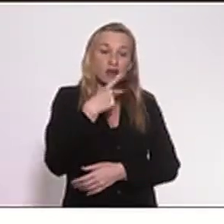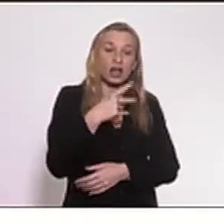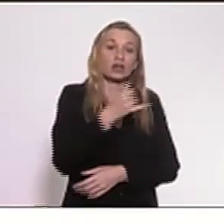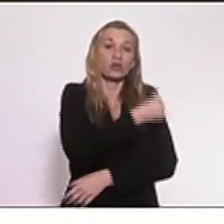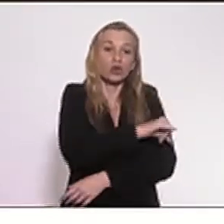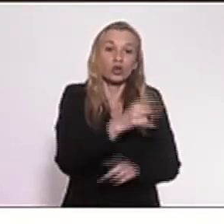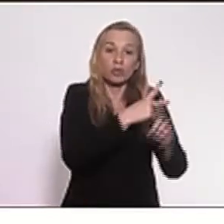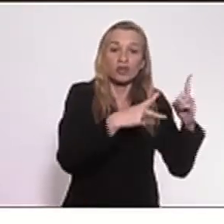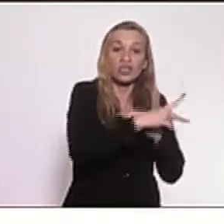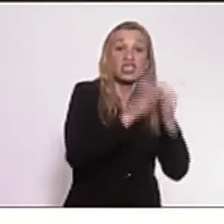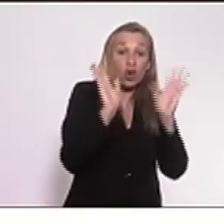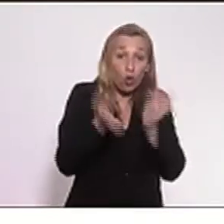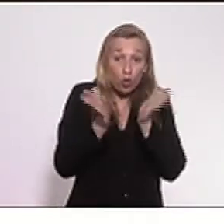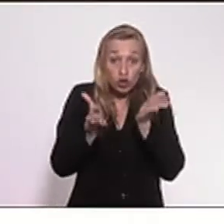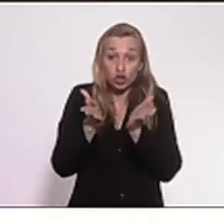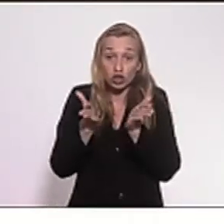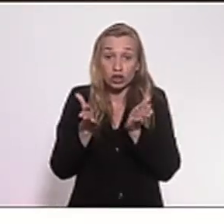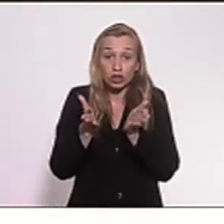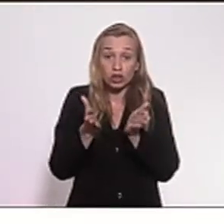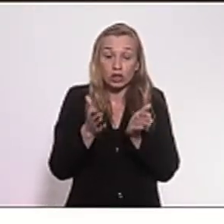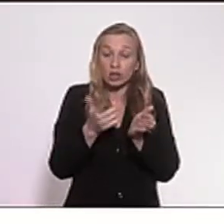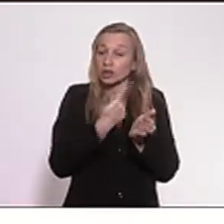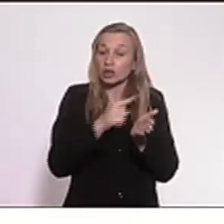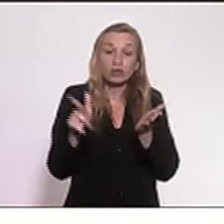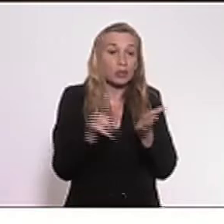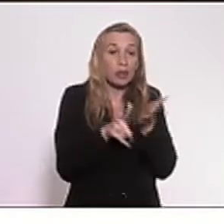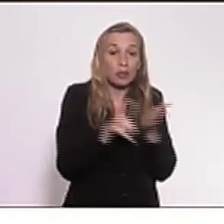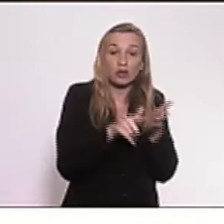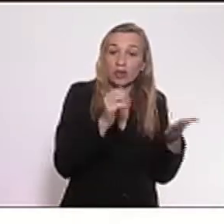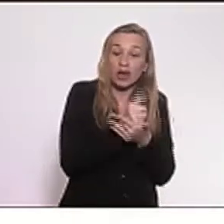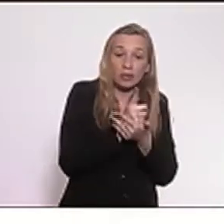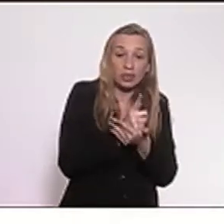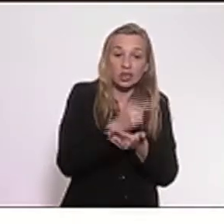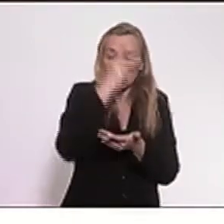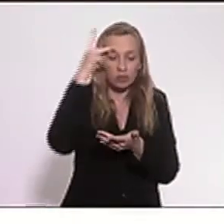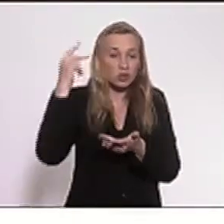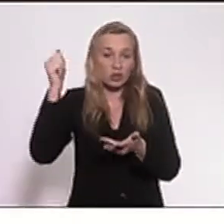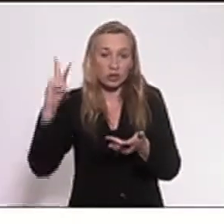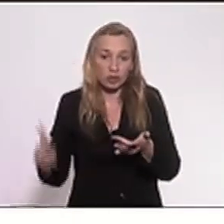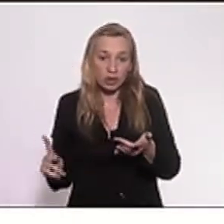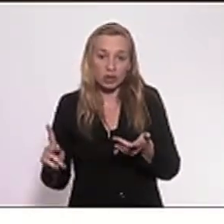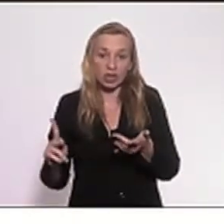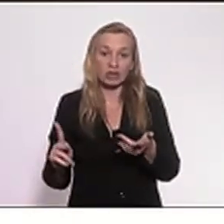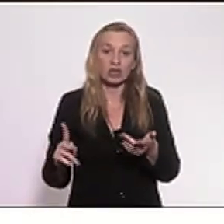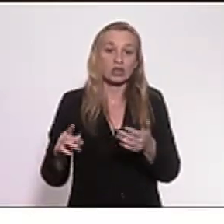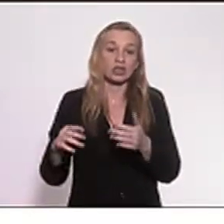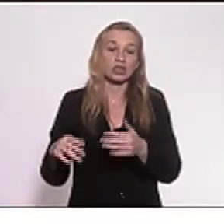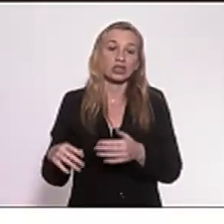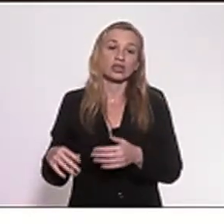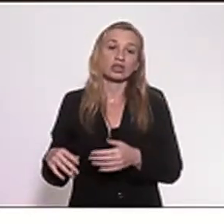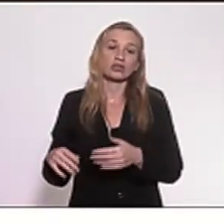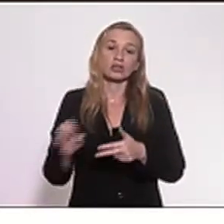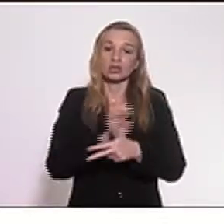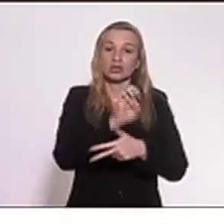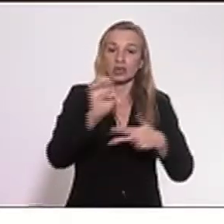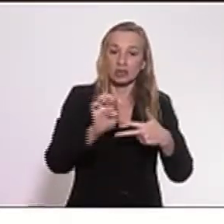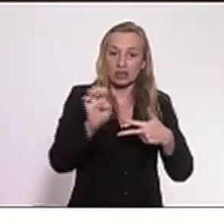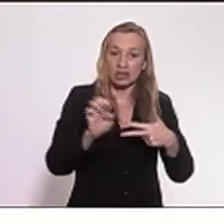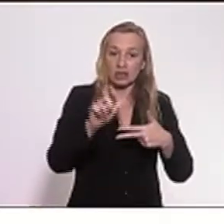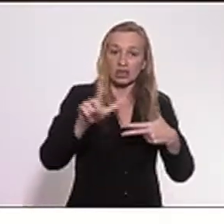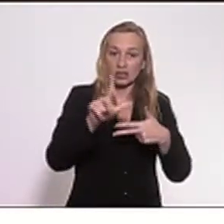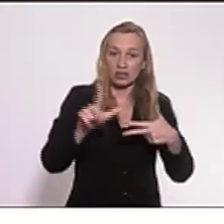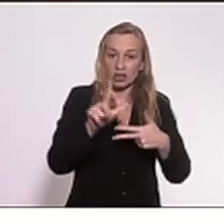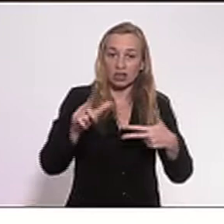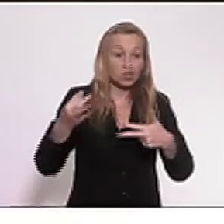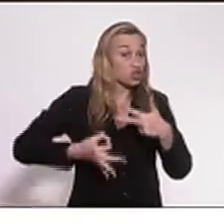Rio Previdência hoje no Rio de Janeiro não tem a folha de pagamento dos aposentados do Executivo, nem do Legislativo, nem do